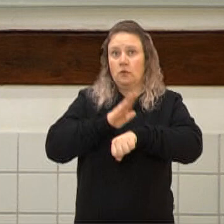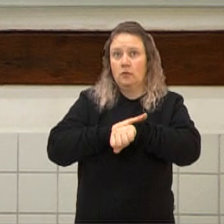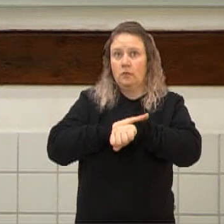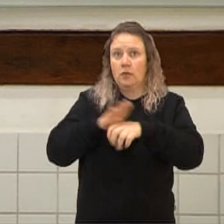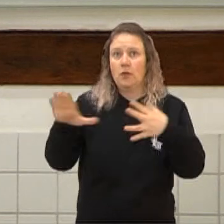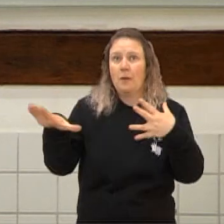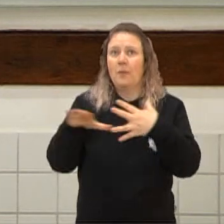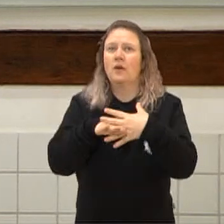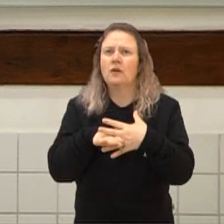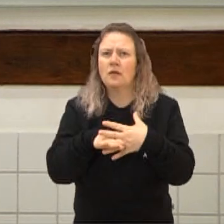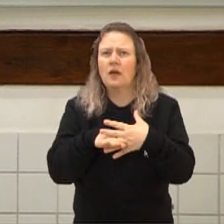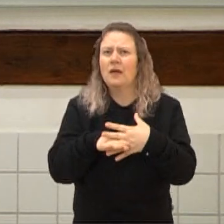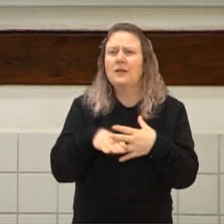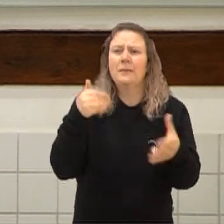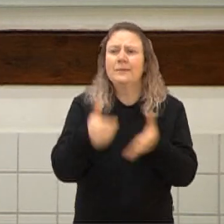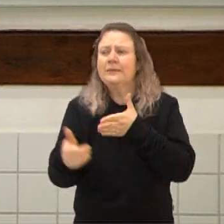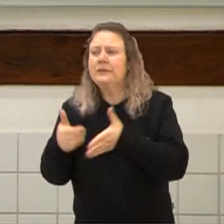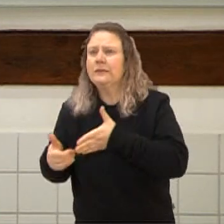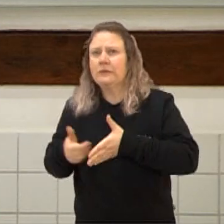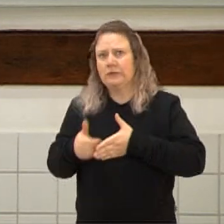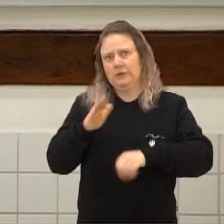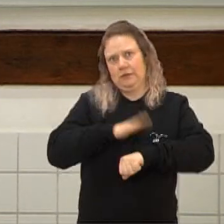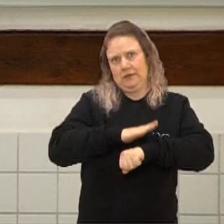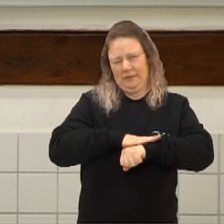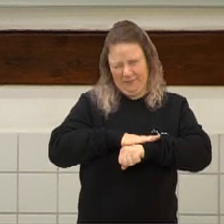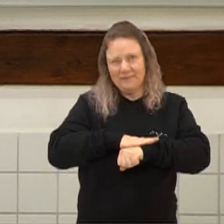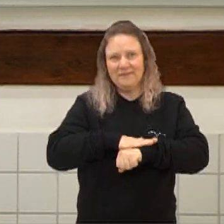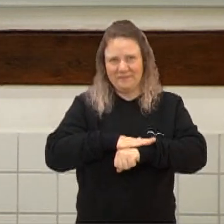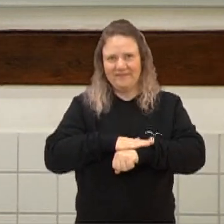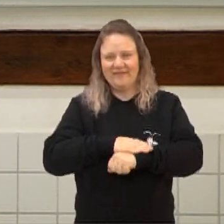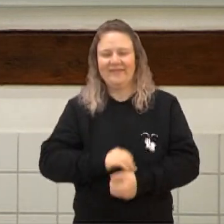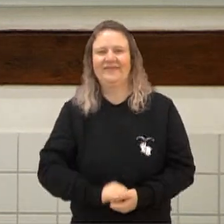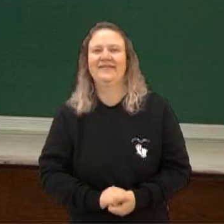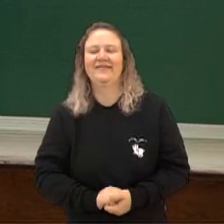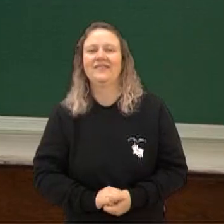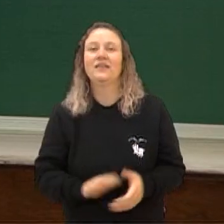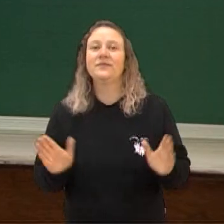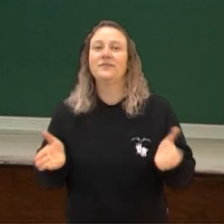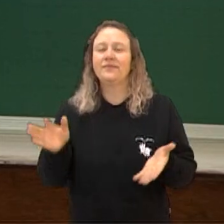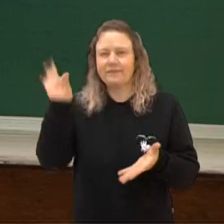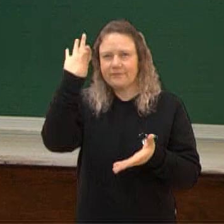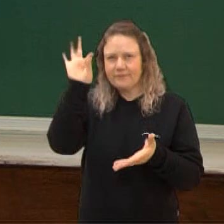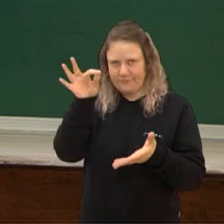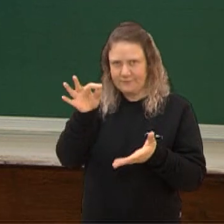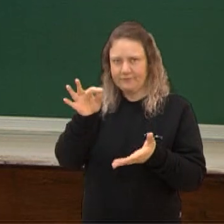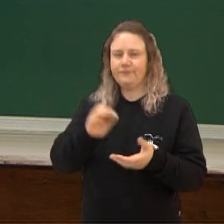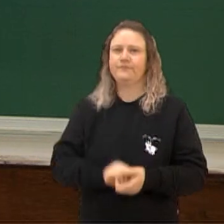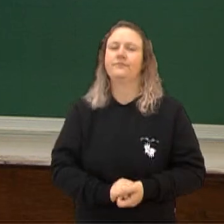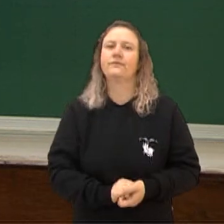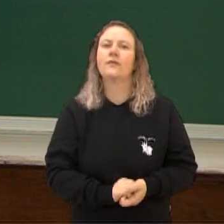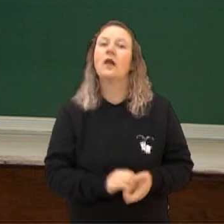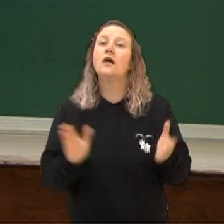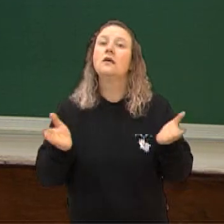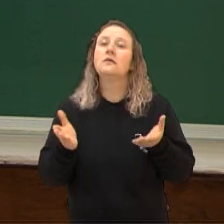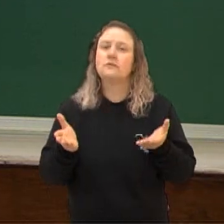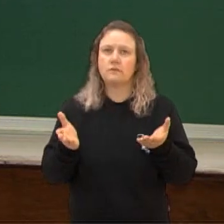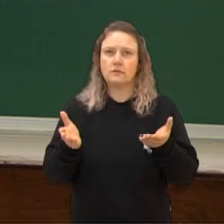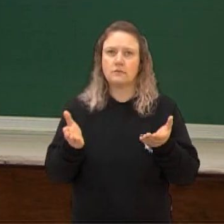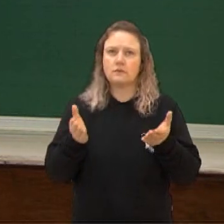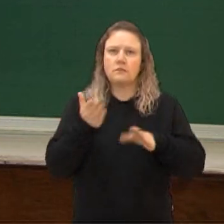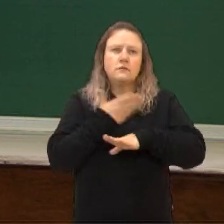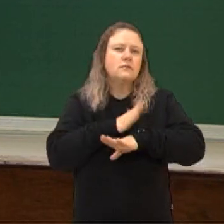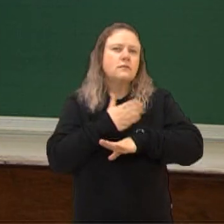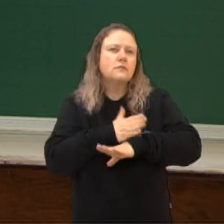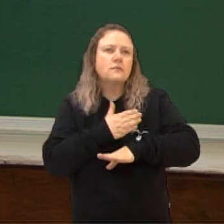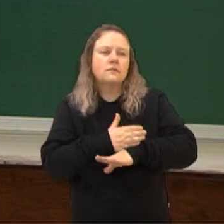você perde muito tempo. Vamos lá então, vamos à correção. Tudo bem, então falando dessa questão,